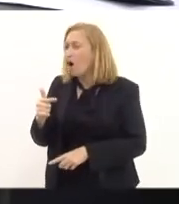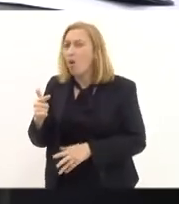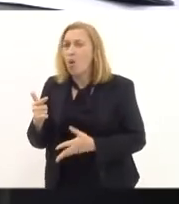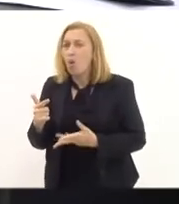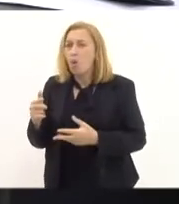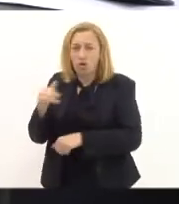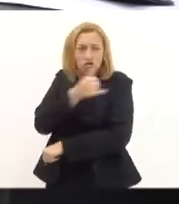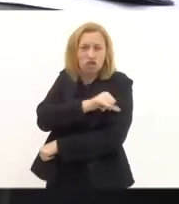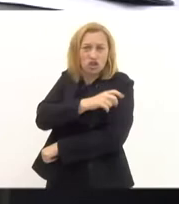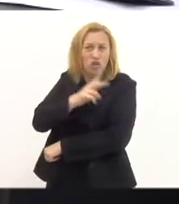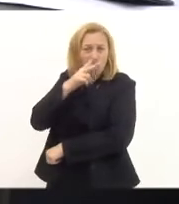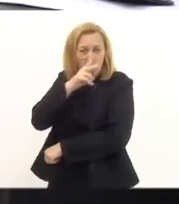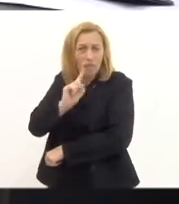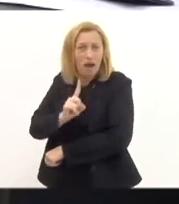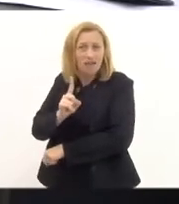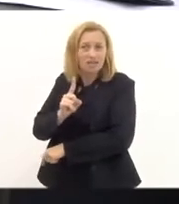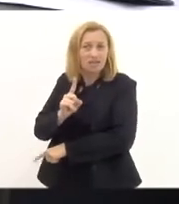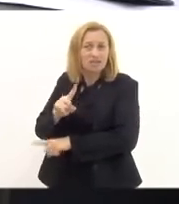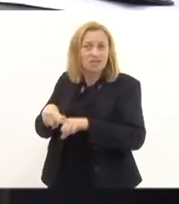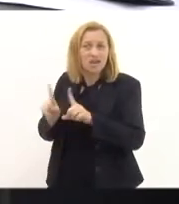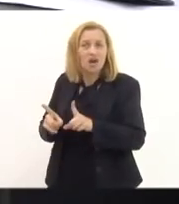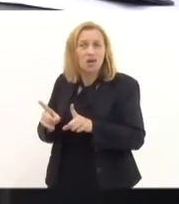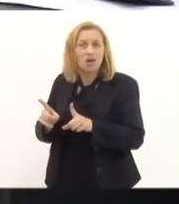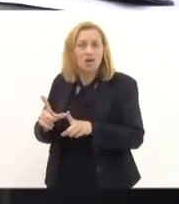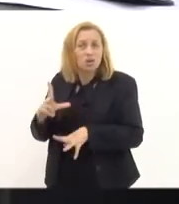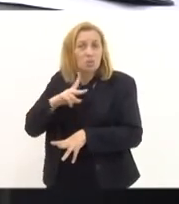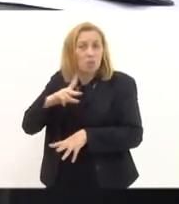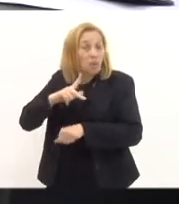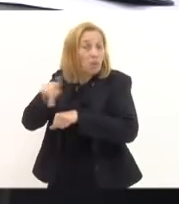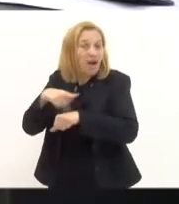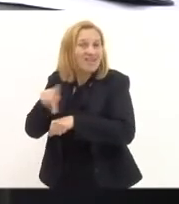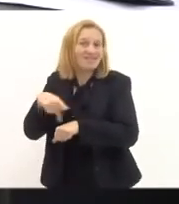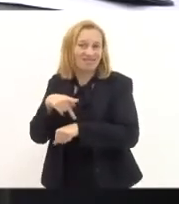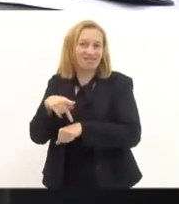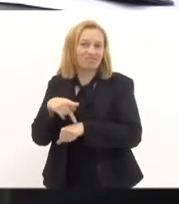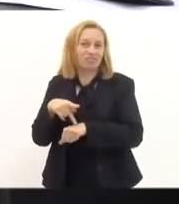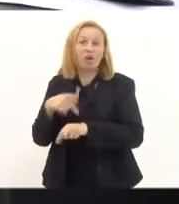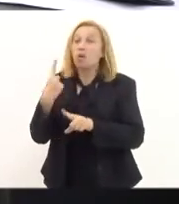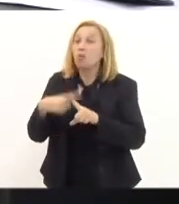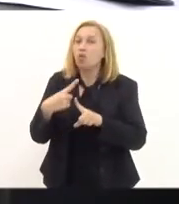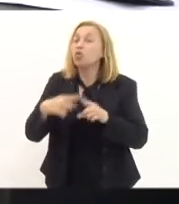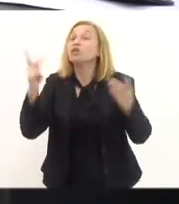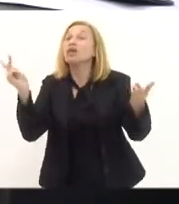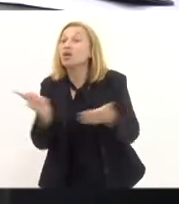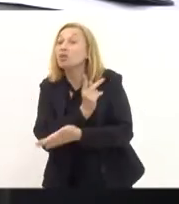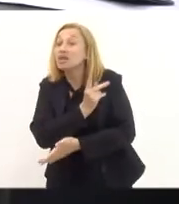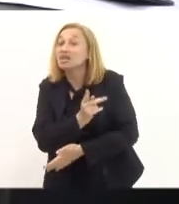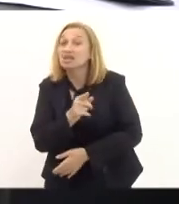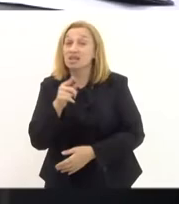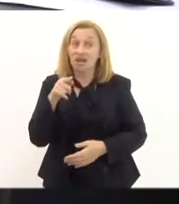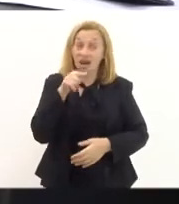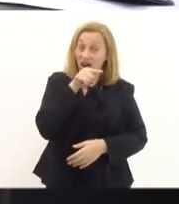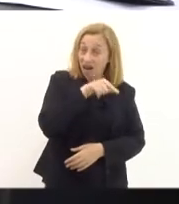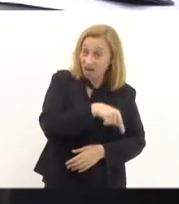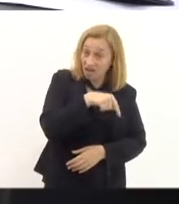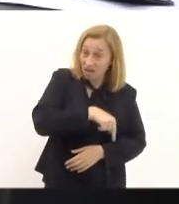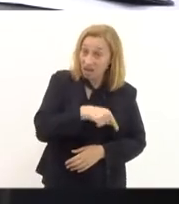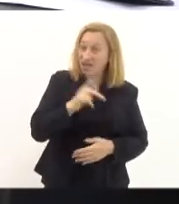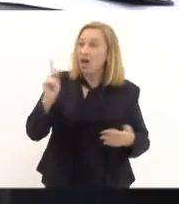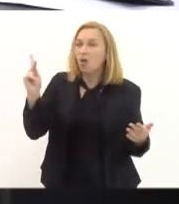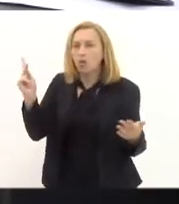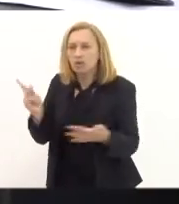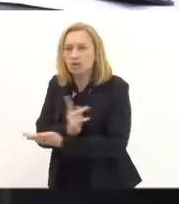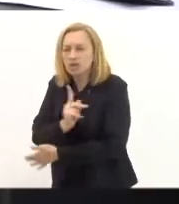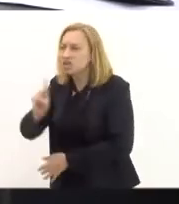de forma muito forte mas é uma questão do nosso próprio país porque o que está acontecendo aqui tá acontecendo